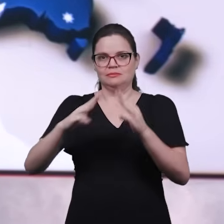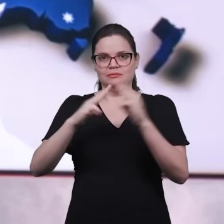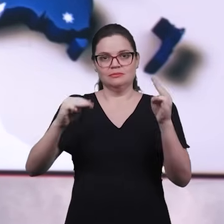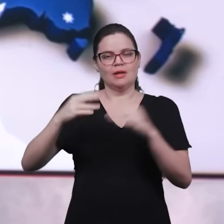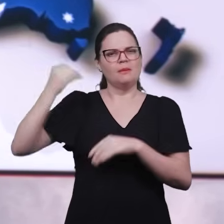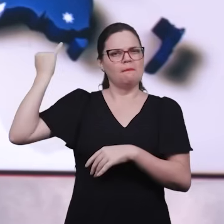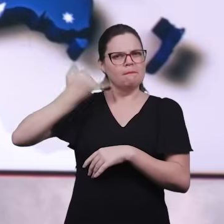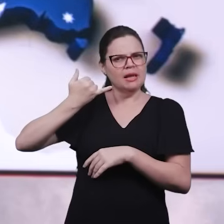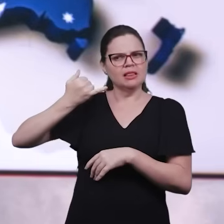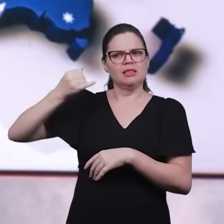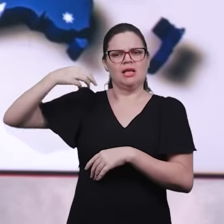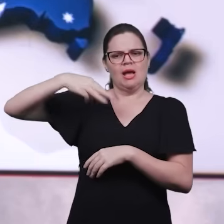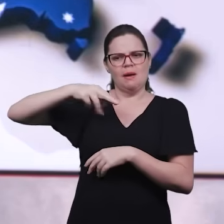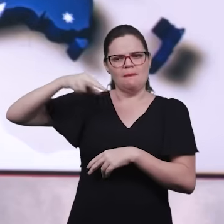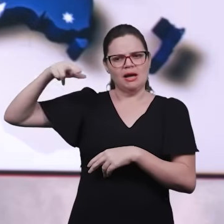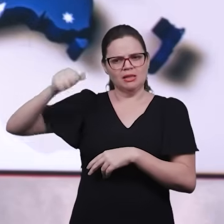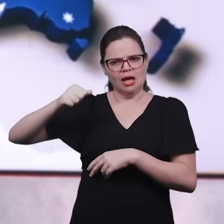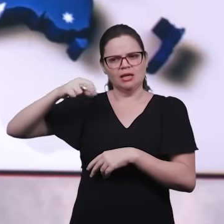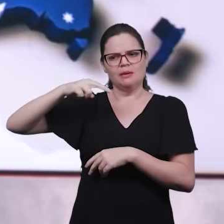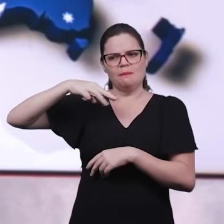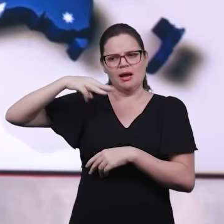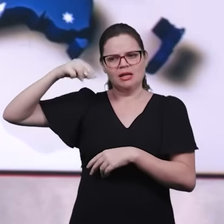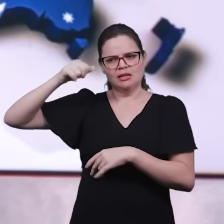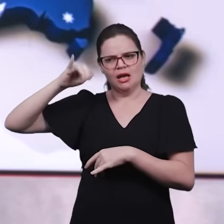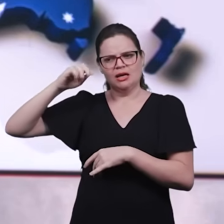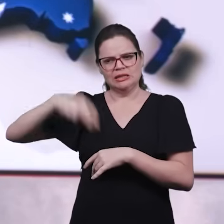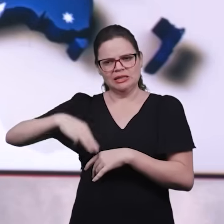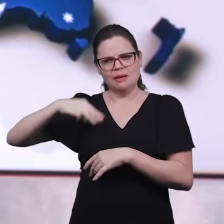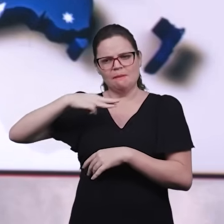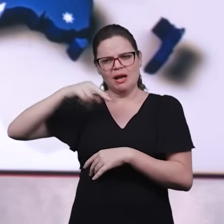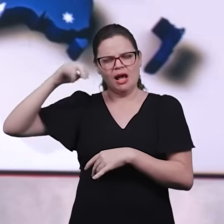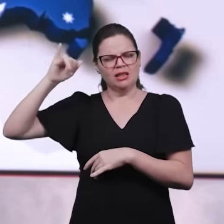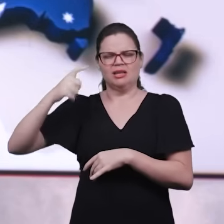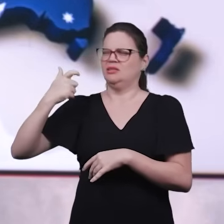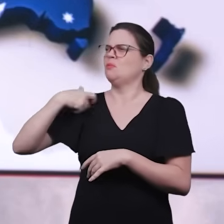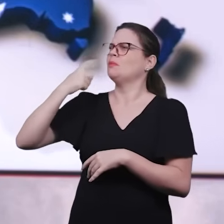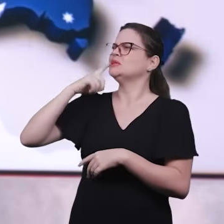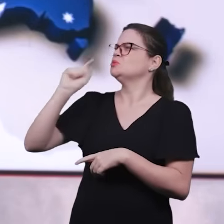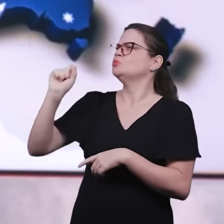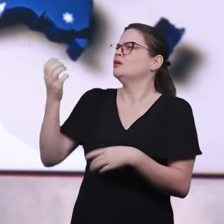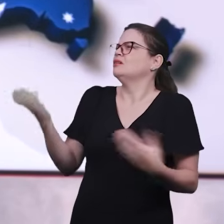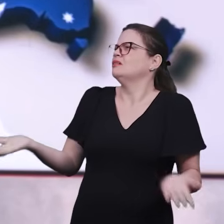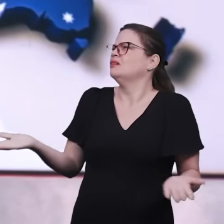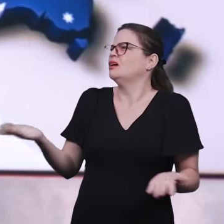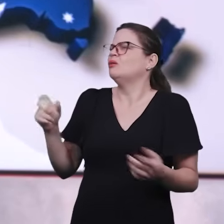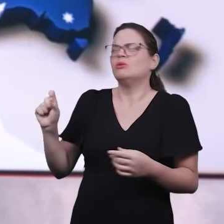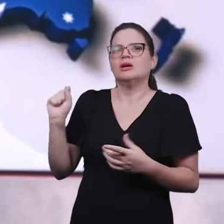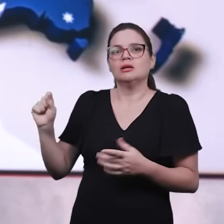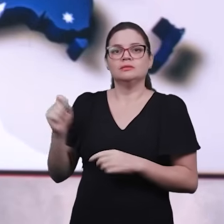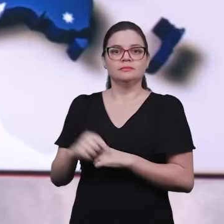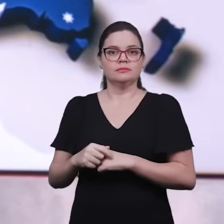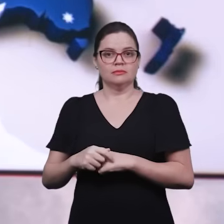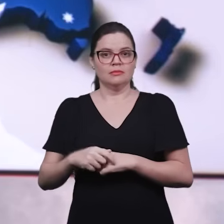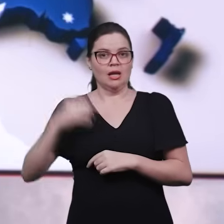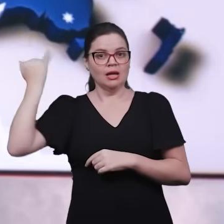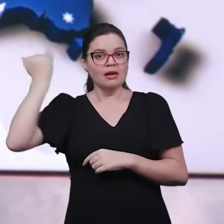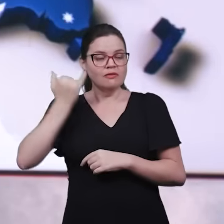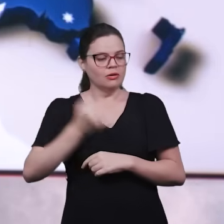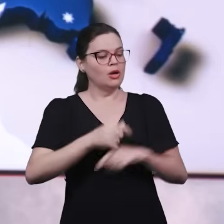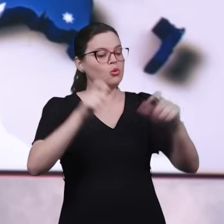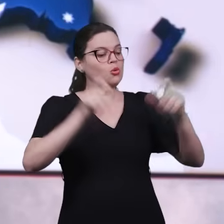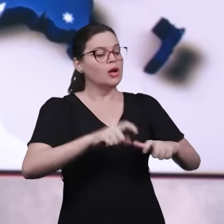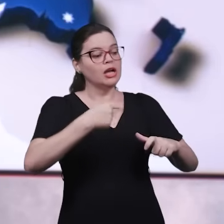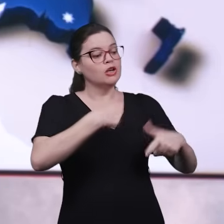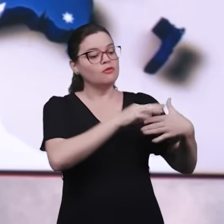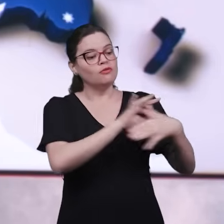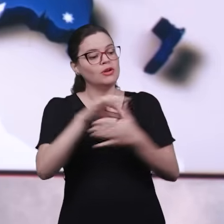meses atrás. Manaim, Manaim, Manaim. Eu disse, o que é isso? E a voz disse no meu ouvido, o lugar onde eu vou